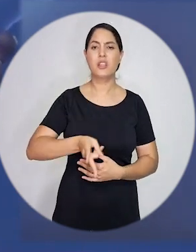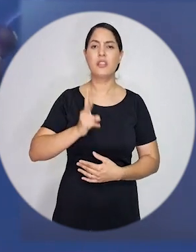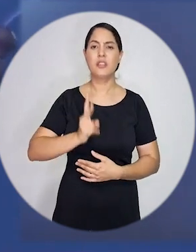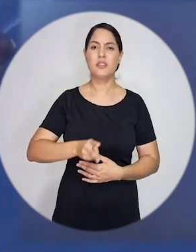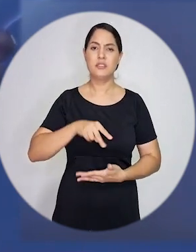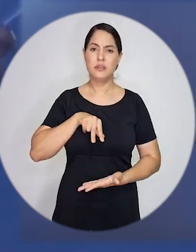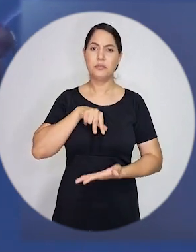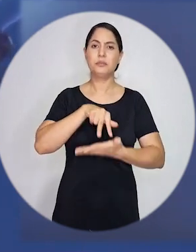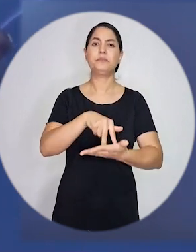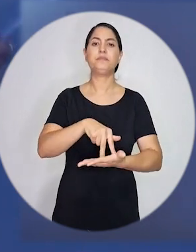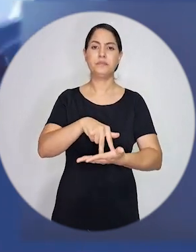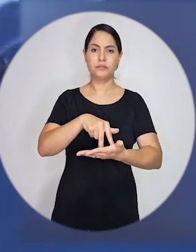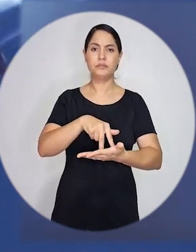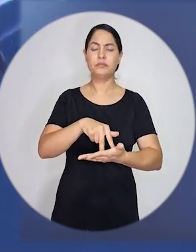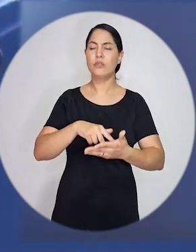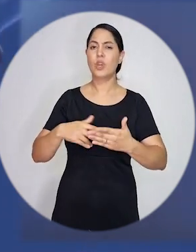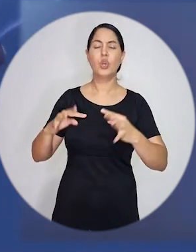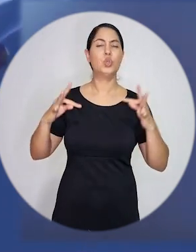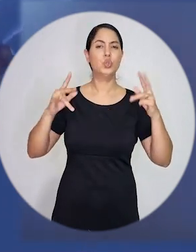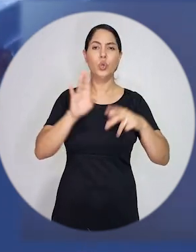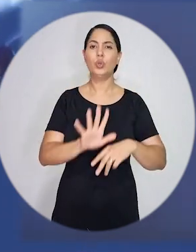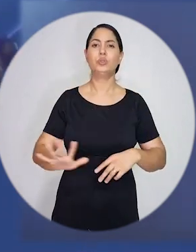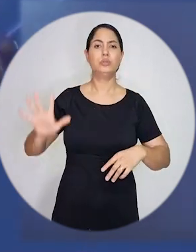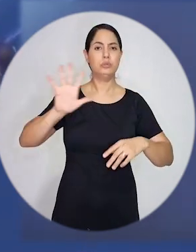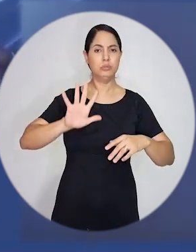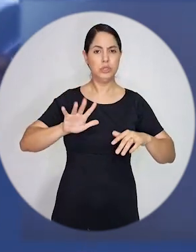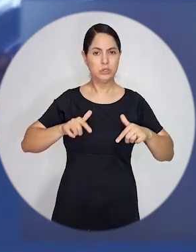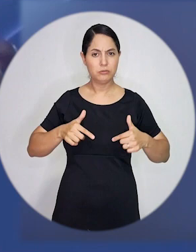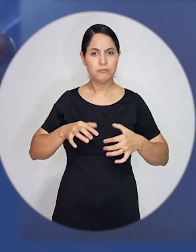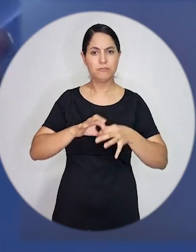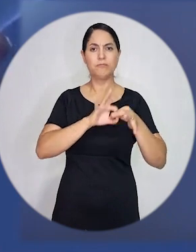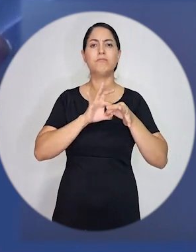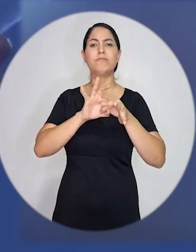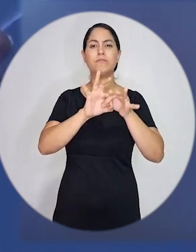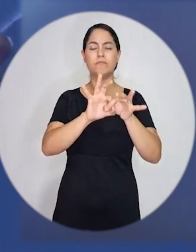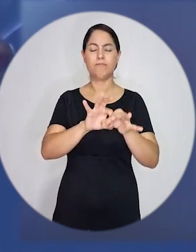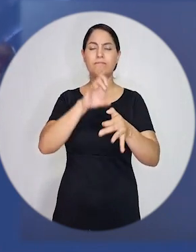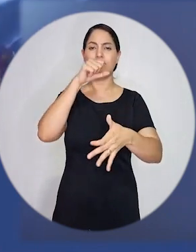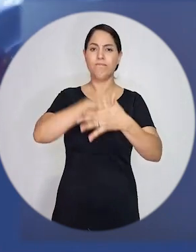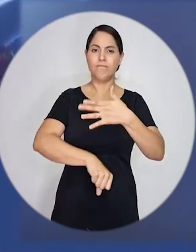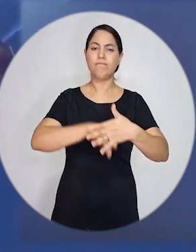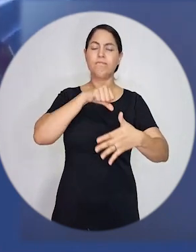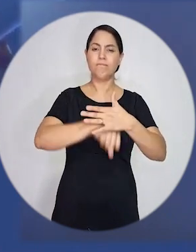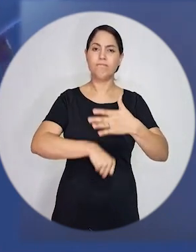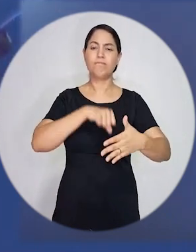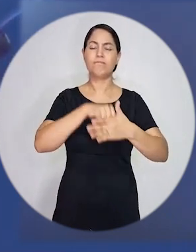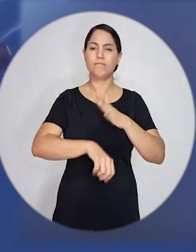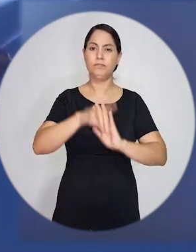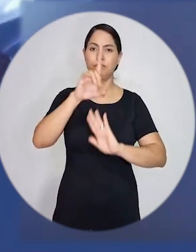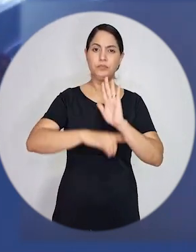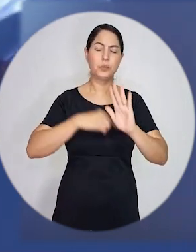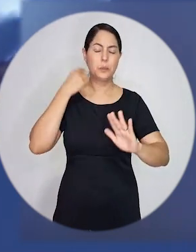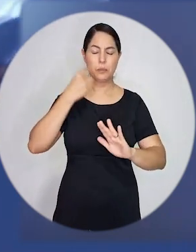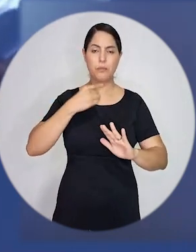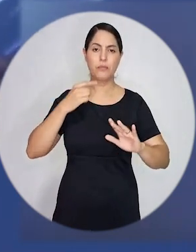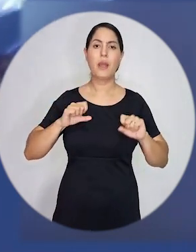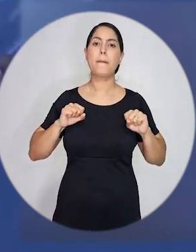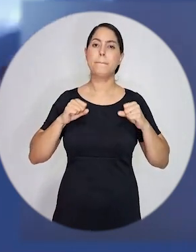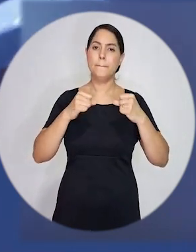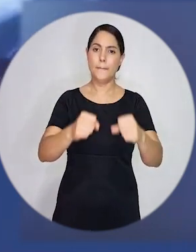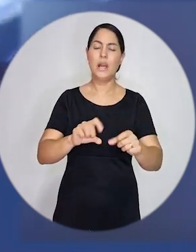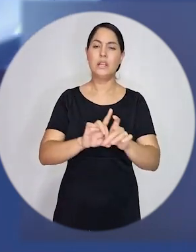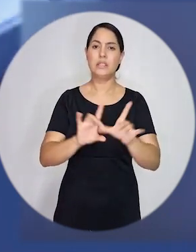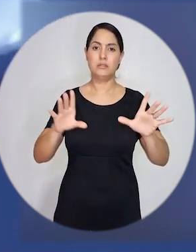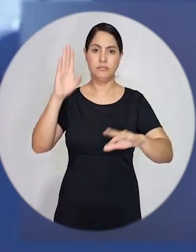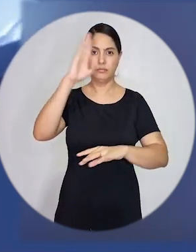ao lado das lideranças da advocacia de todo o país, lutaram diariamente para expandir as prerrogativas da classe, proteger direitos fundamentais e